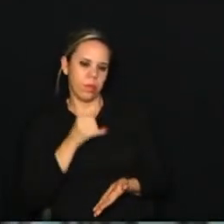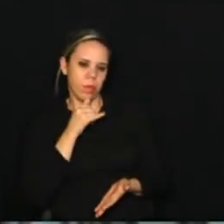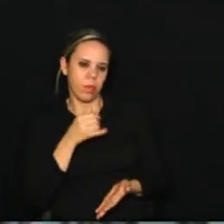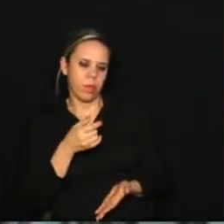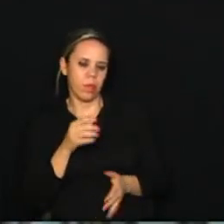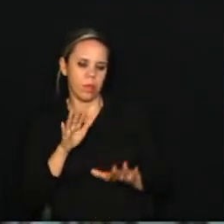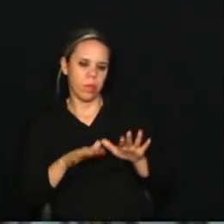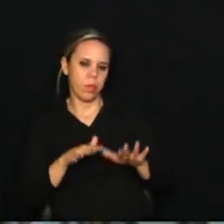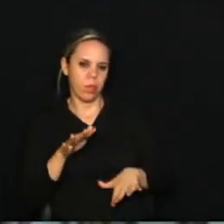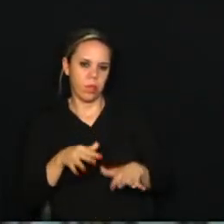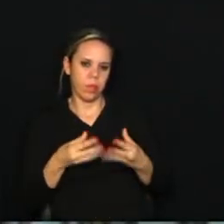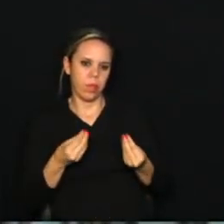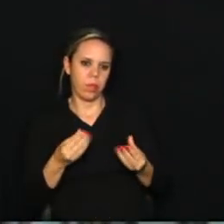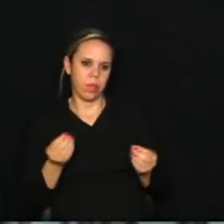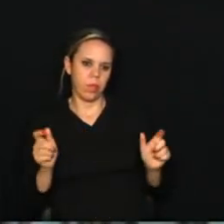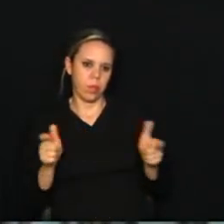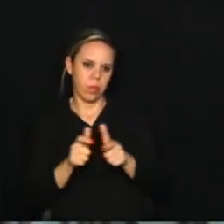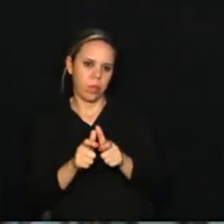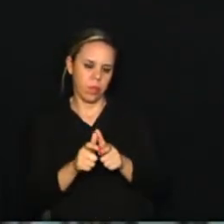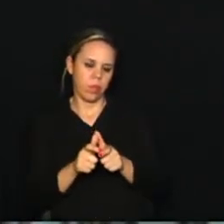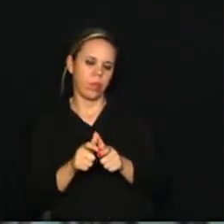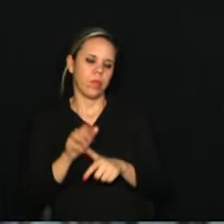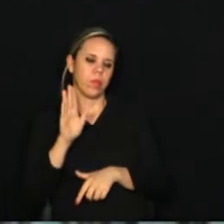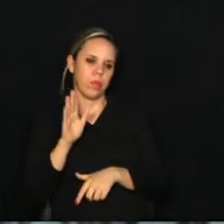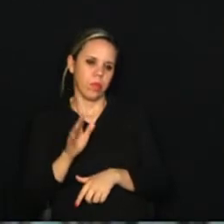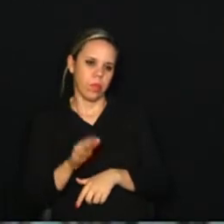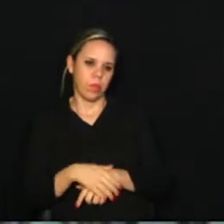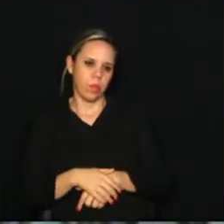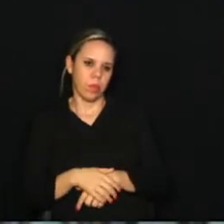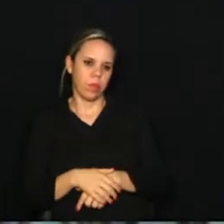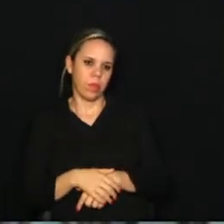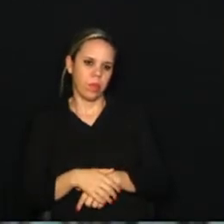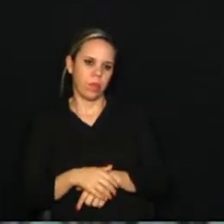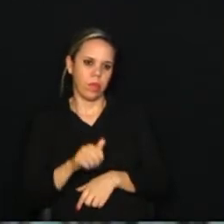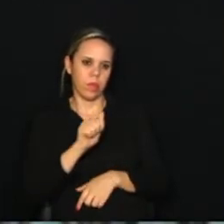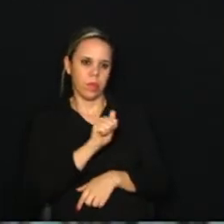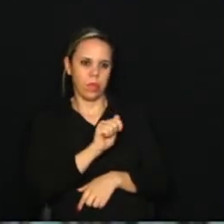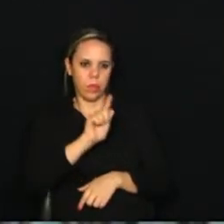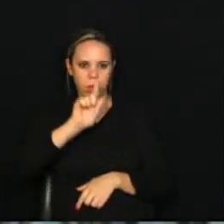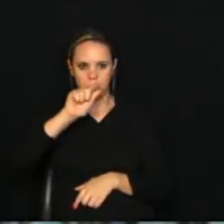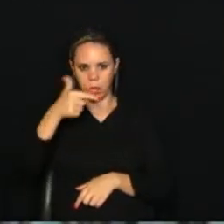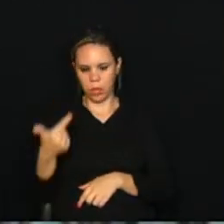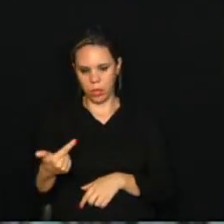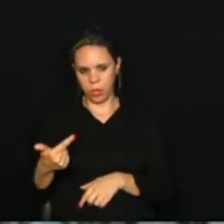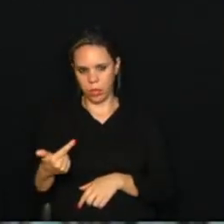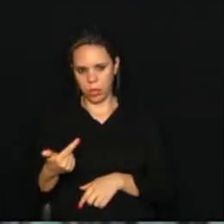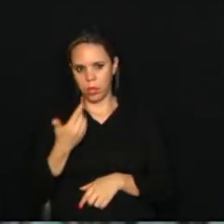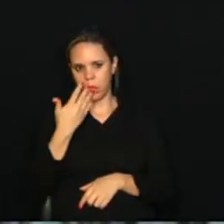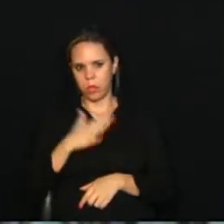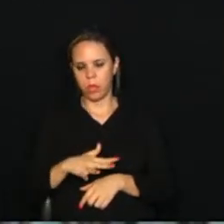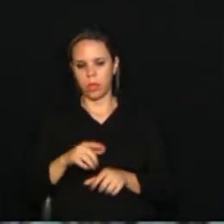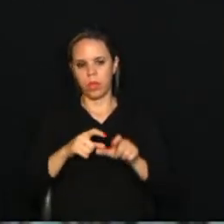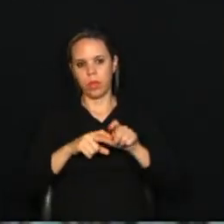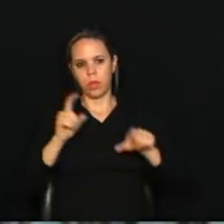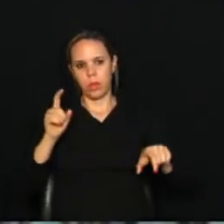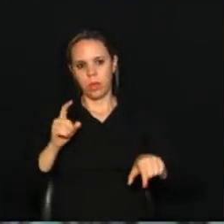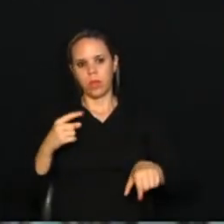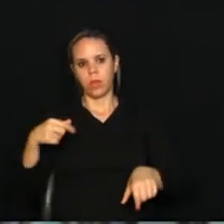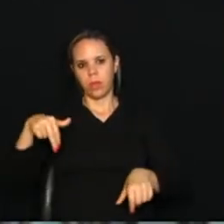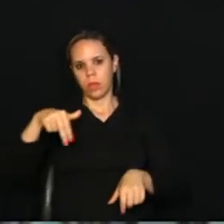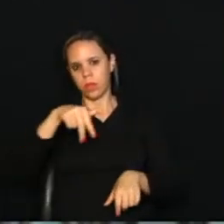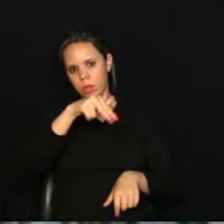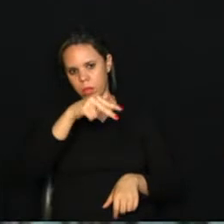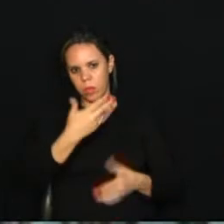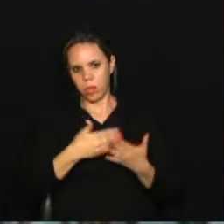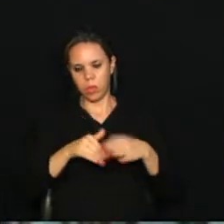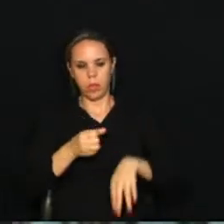Provavelmente, muito menos subestimada o AG2, que são as crianças mais independentes, até chegar à